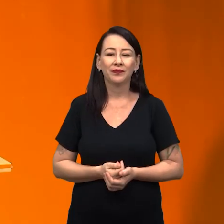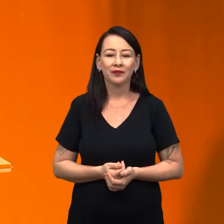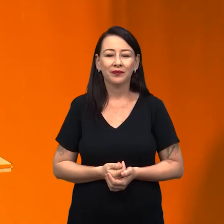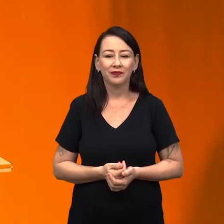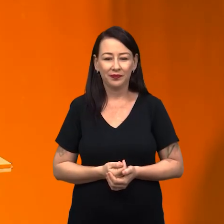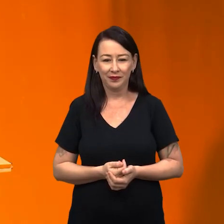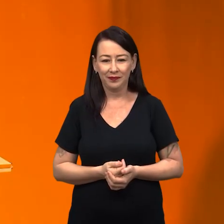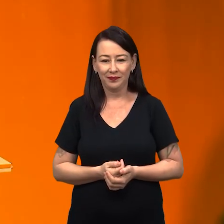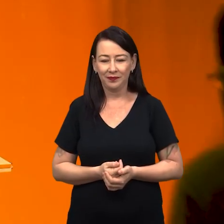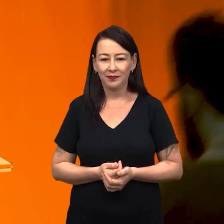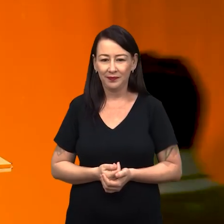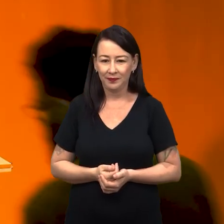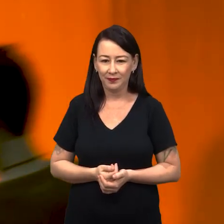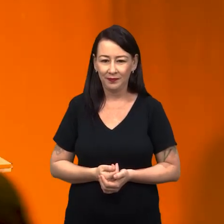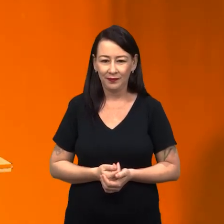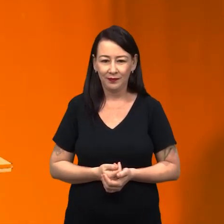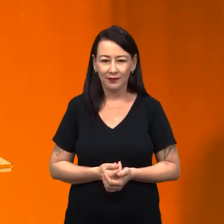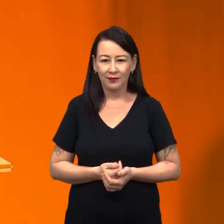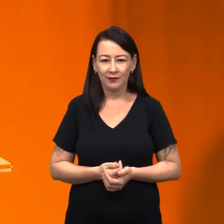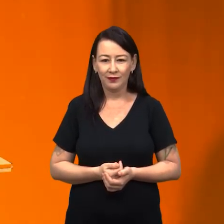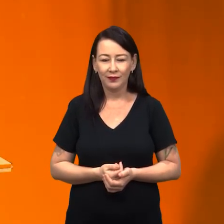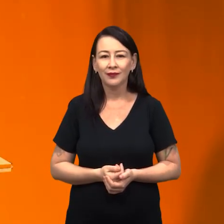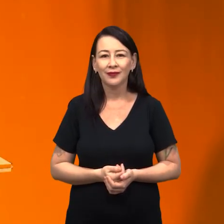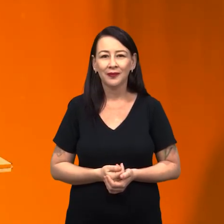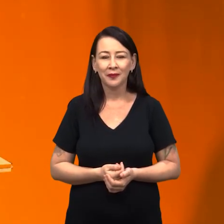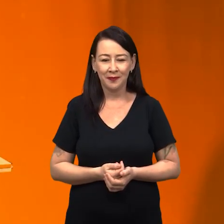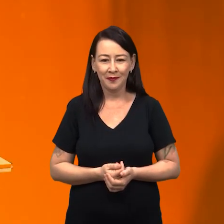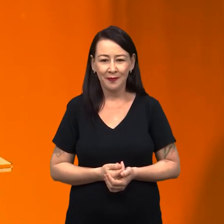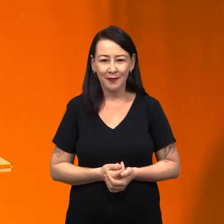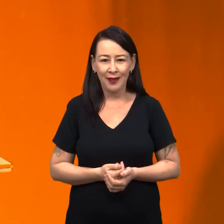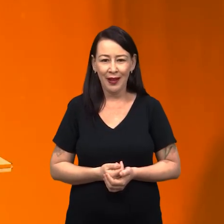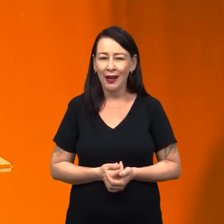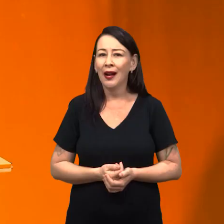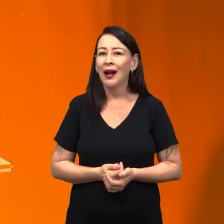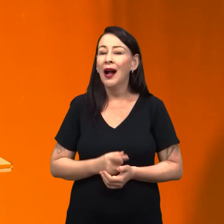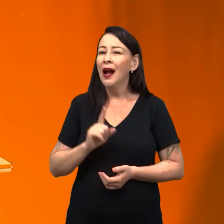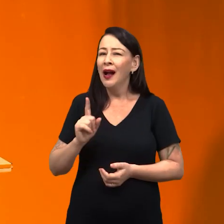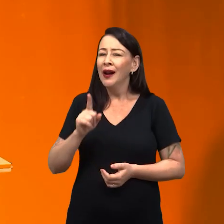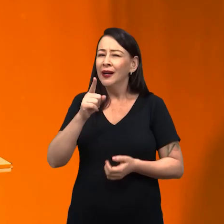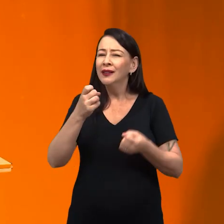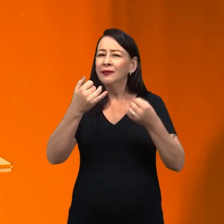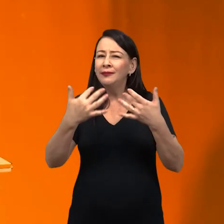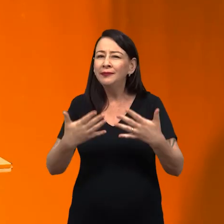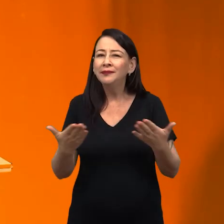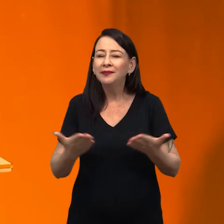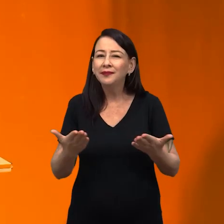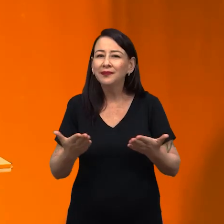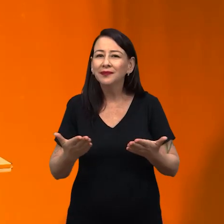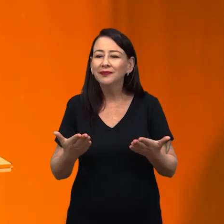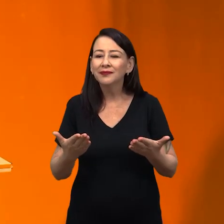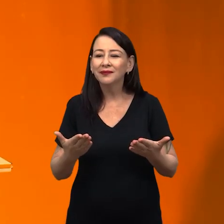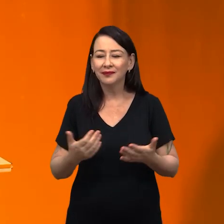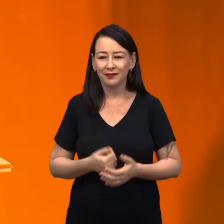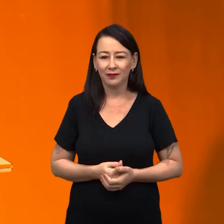porque Isaura, minha amiguinha lindinha do meu coração, ela falou essa